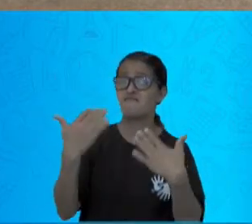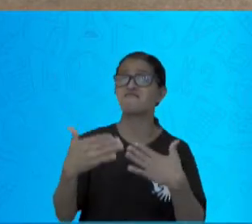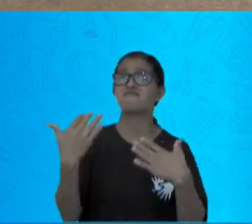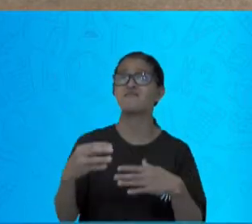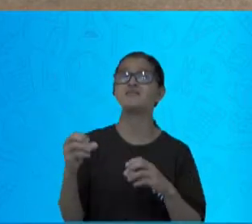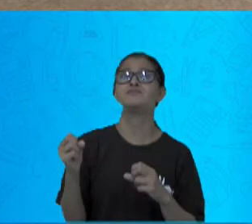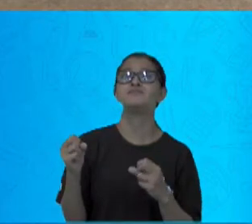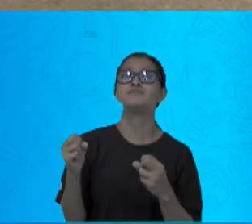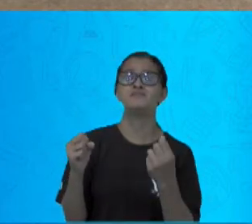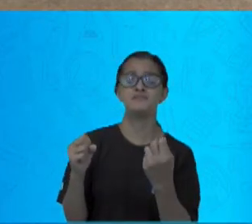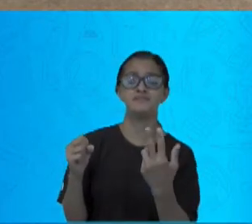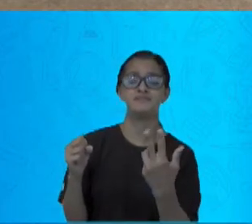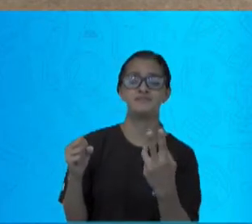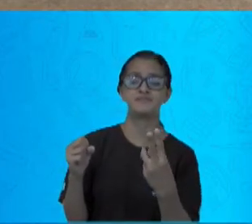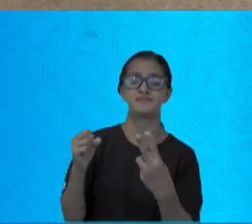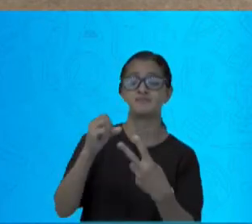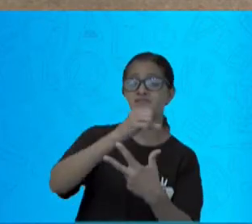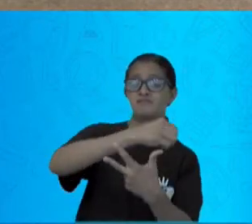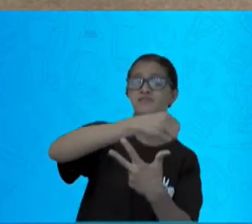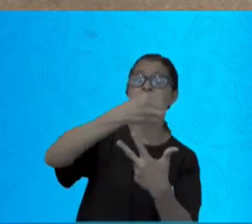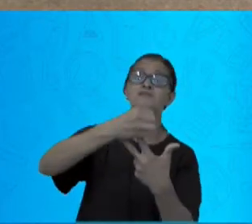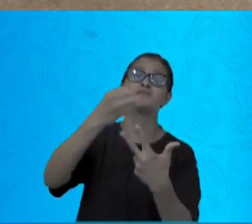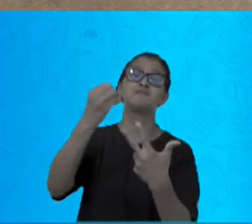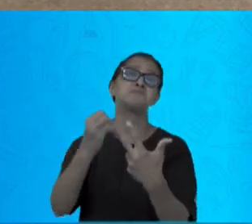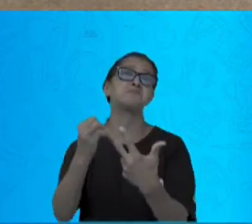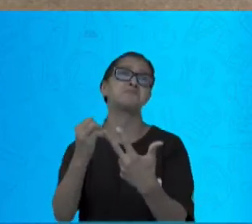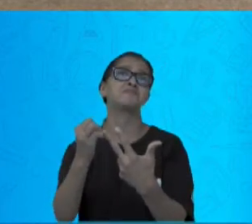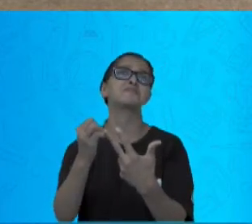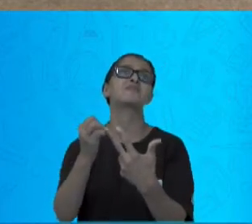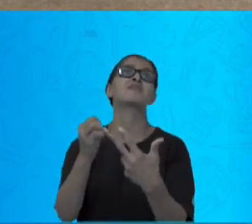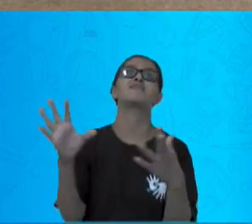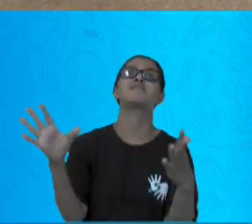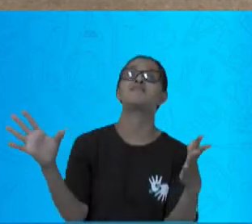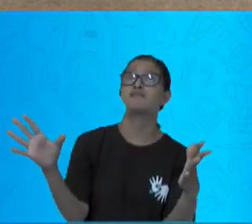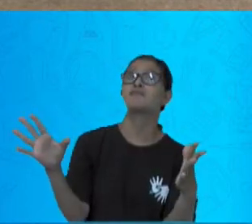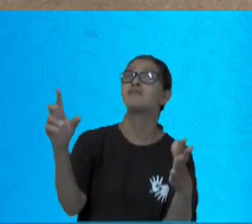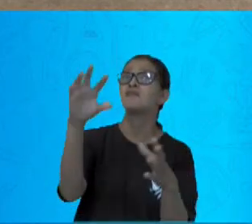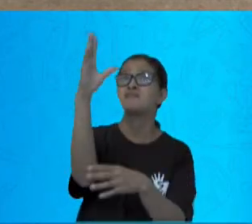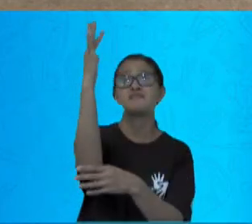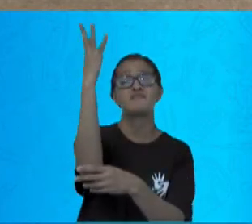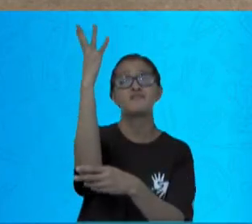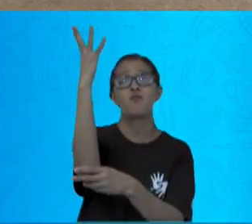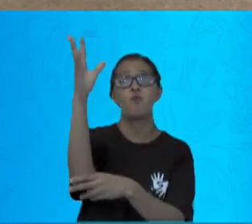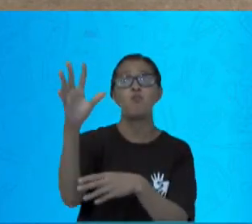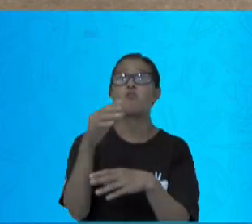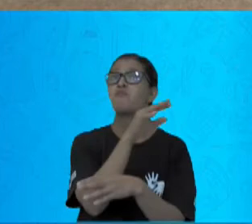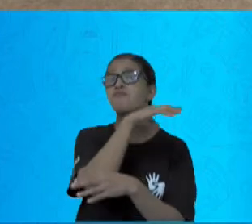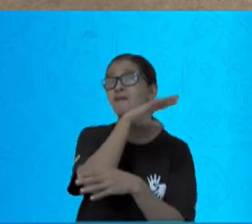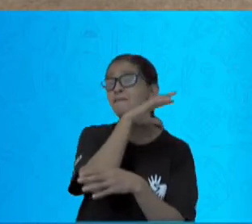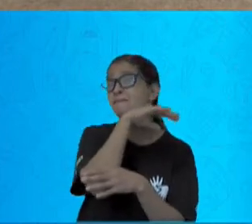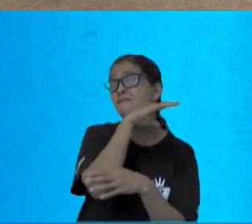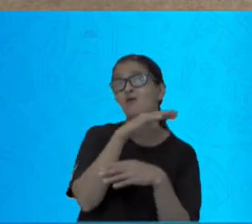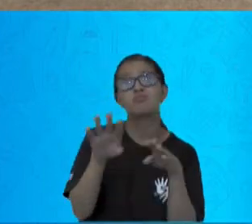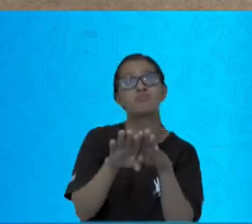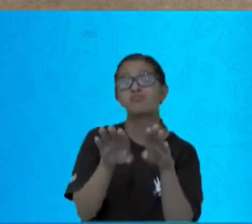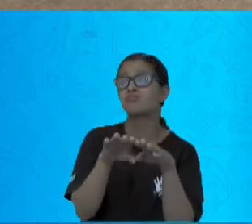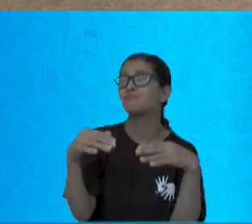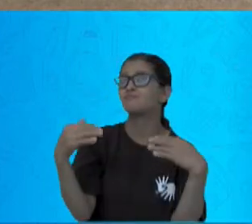Enem. Às vezes não vem galho, maçã, mas vem falando de gato, rato. É por aí. Então vamos